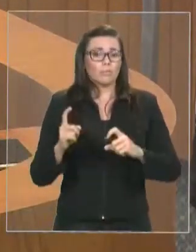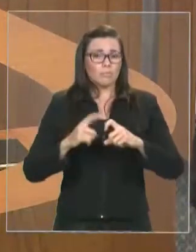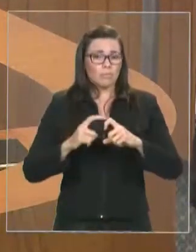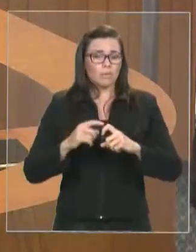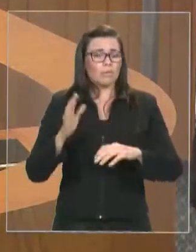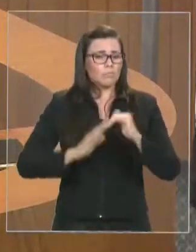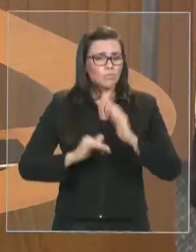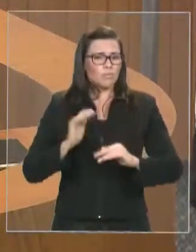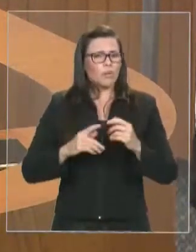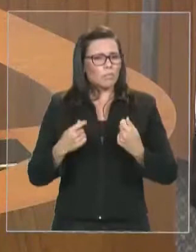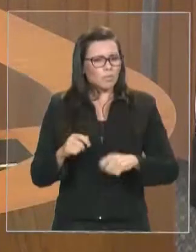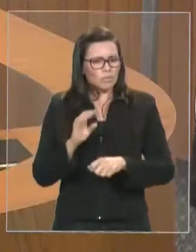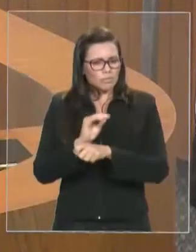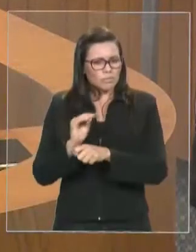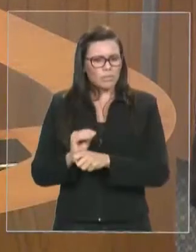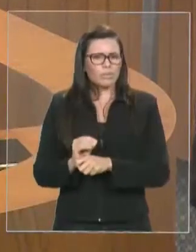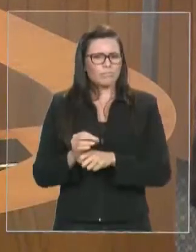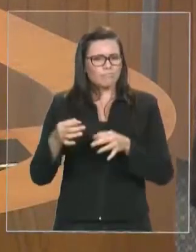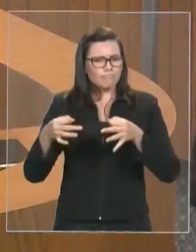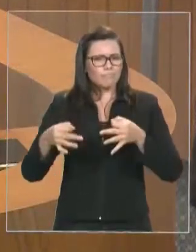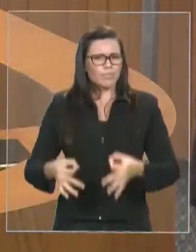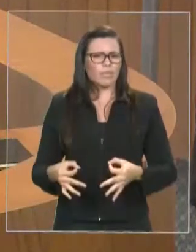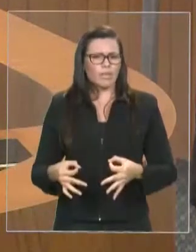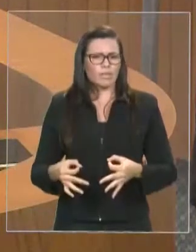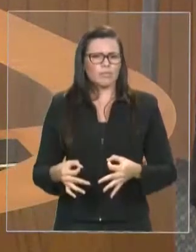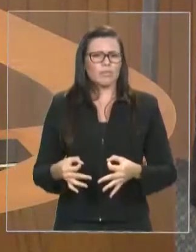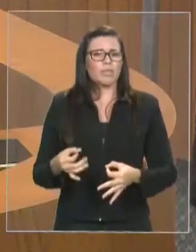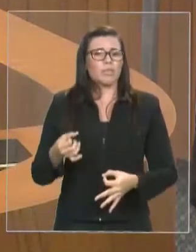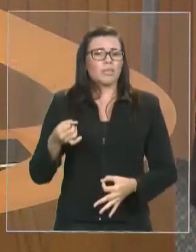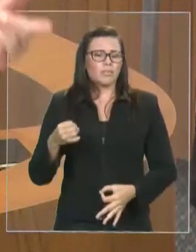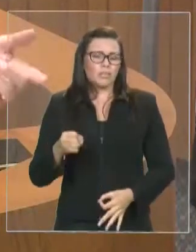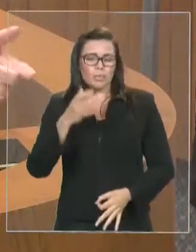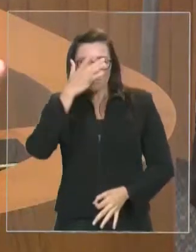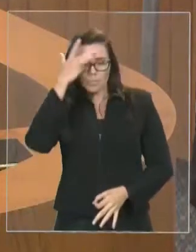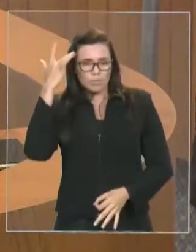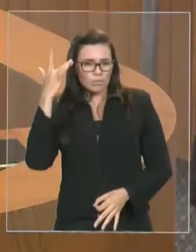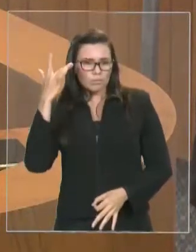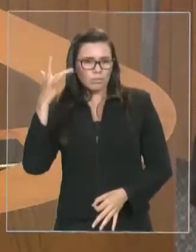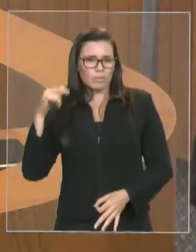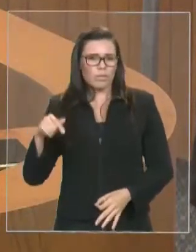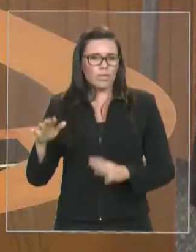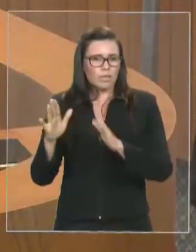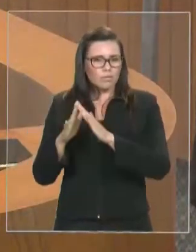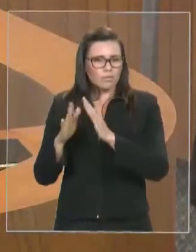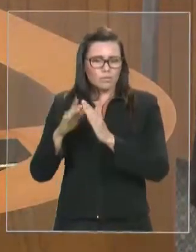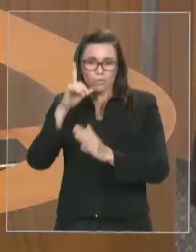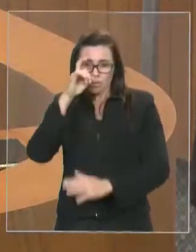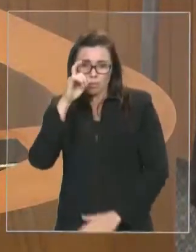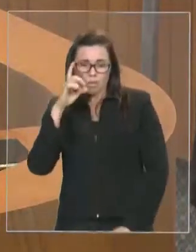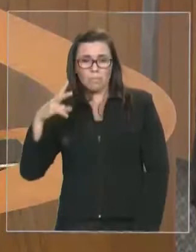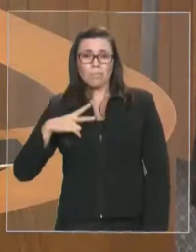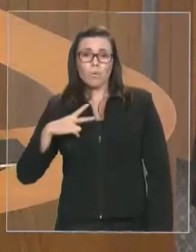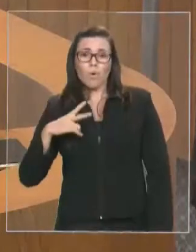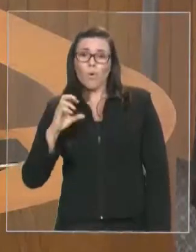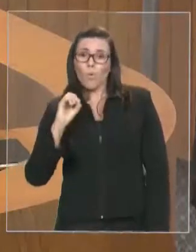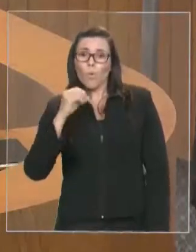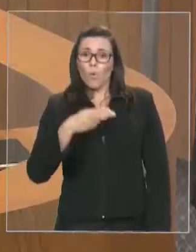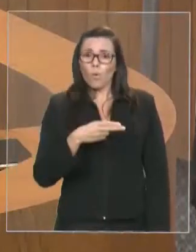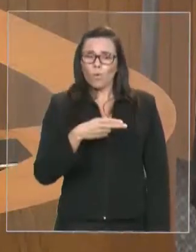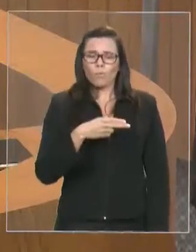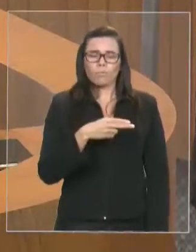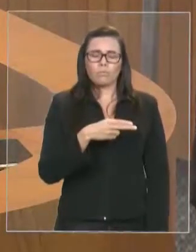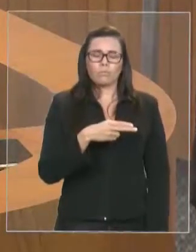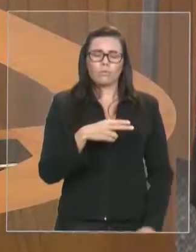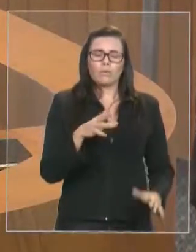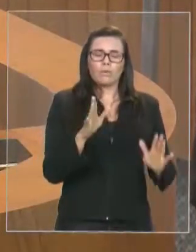internados nos órgãos privados ou públicos de saúde ou que não estejam internados, mas que precisam de